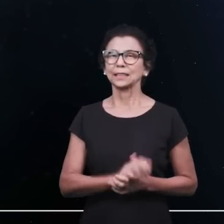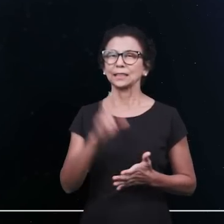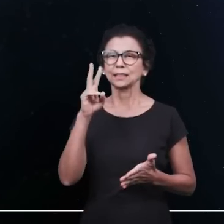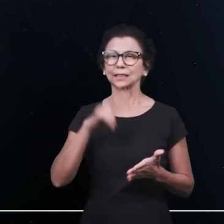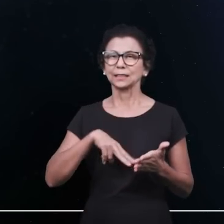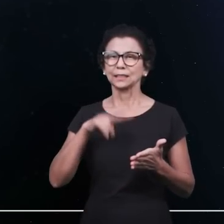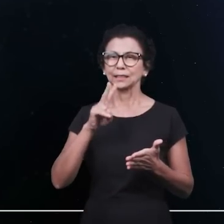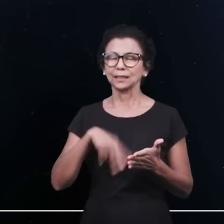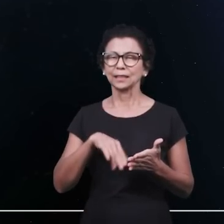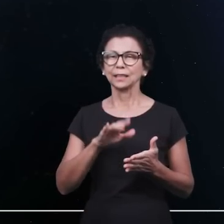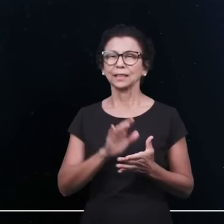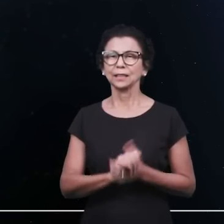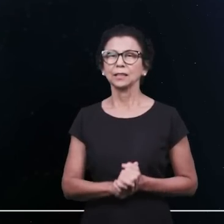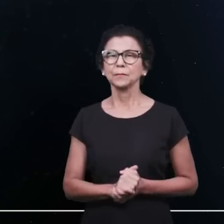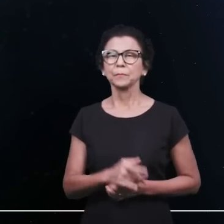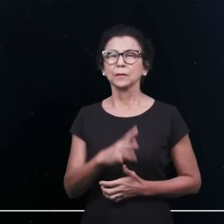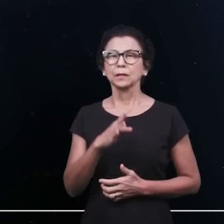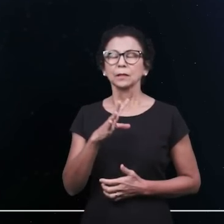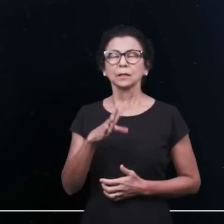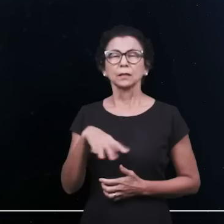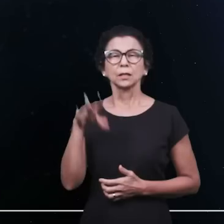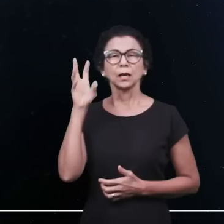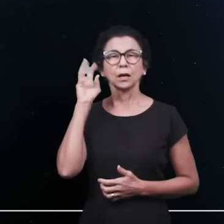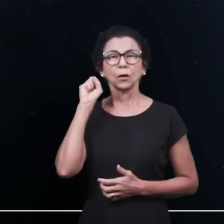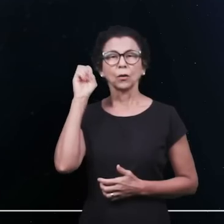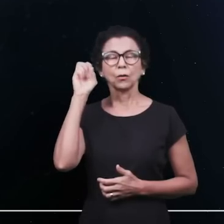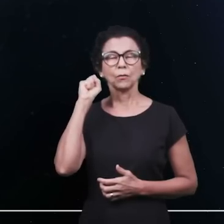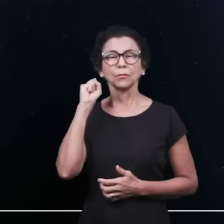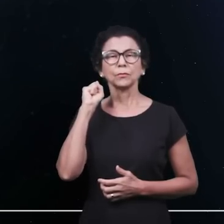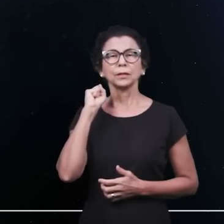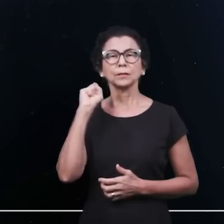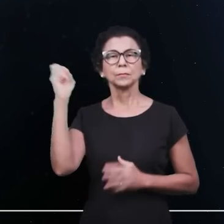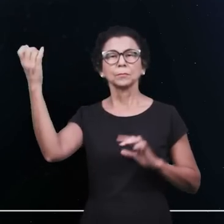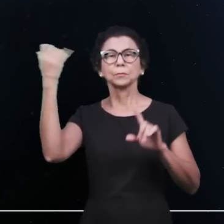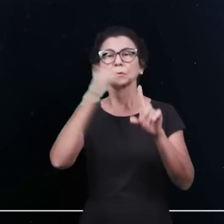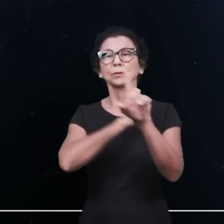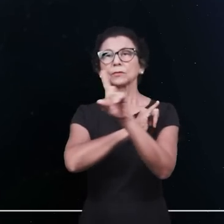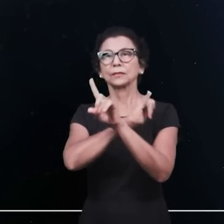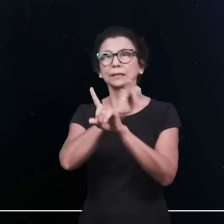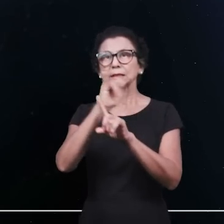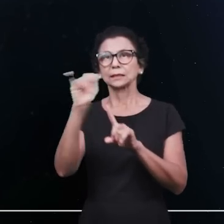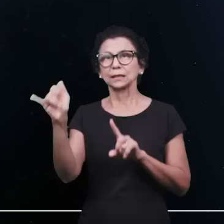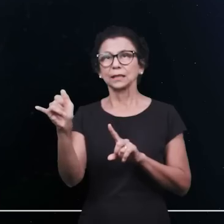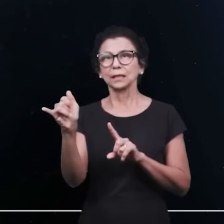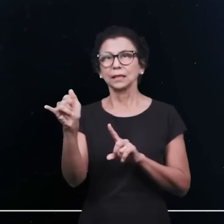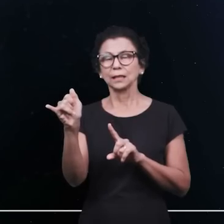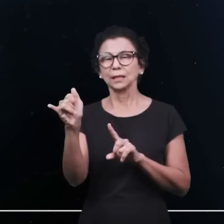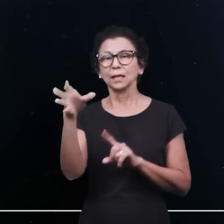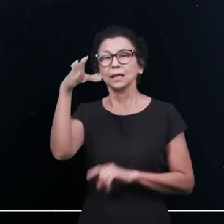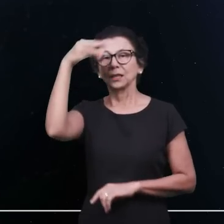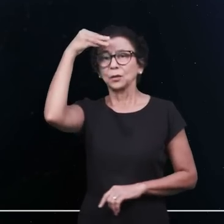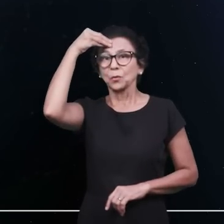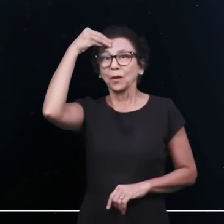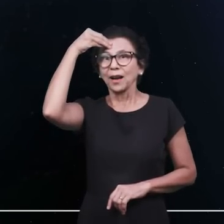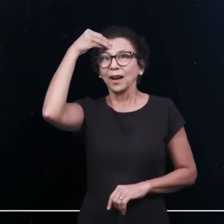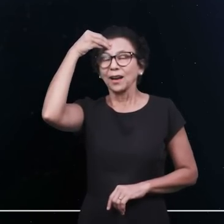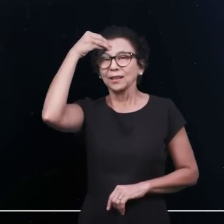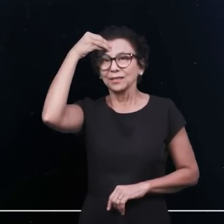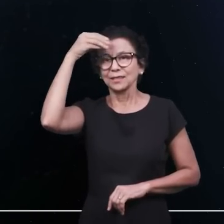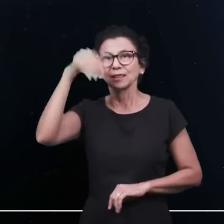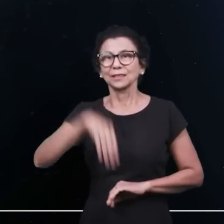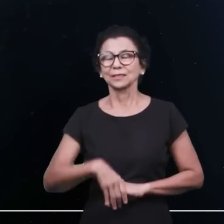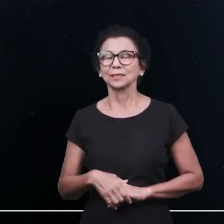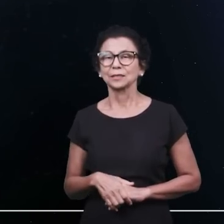e os que ouvem as palavras desta profecia e guardam as coisas que nela estão